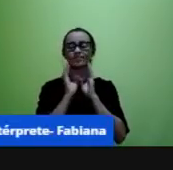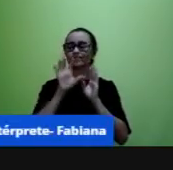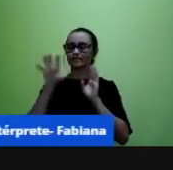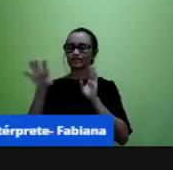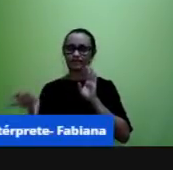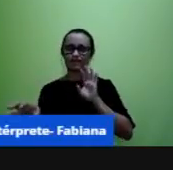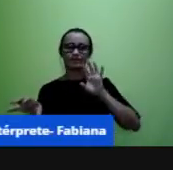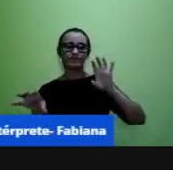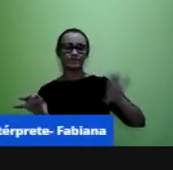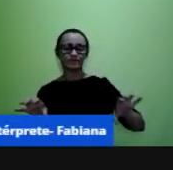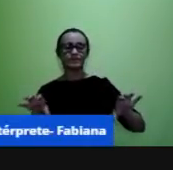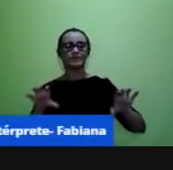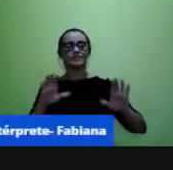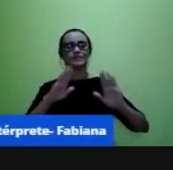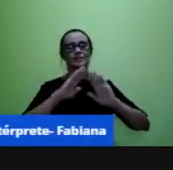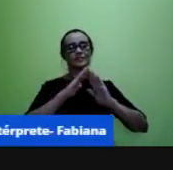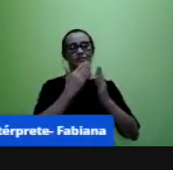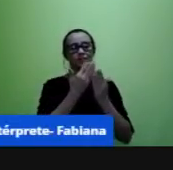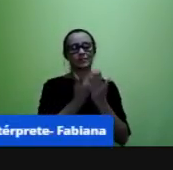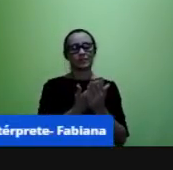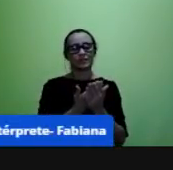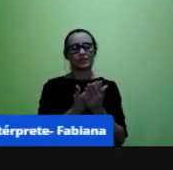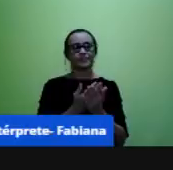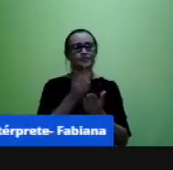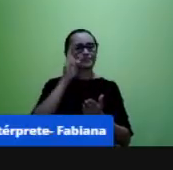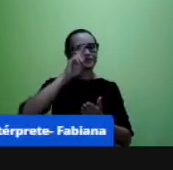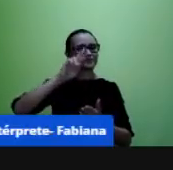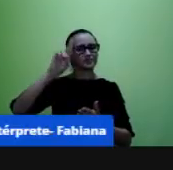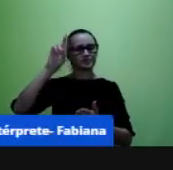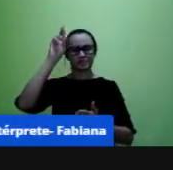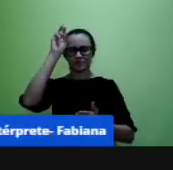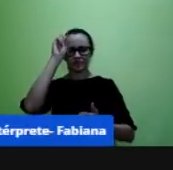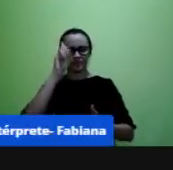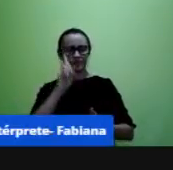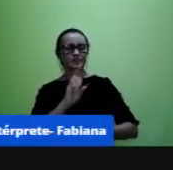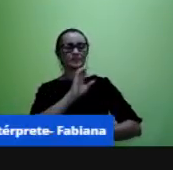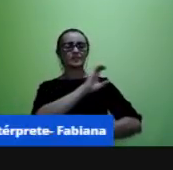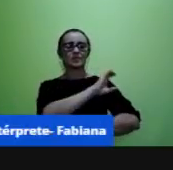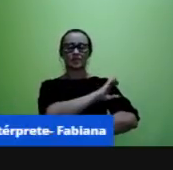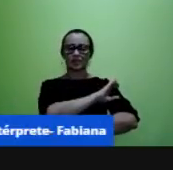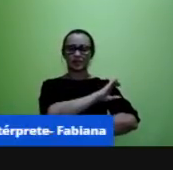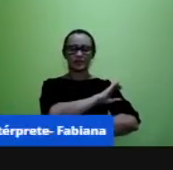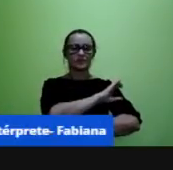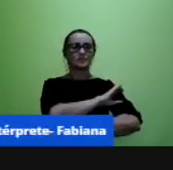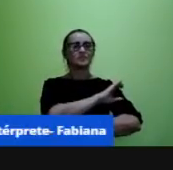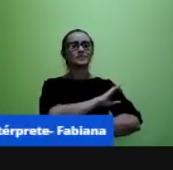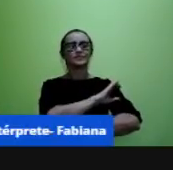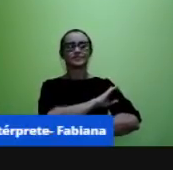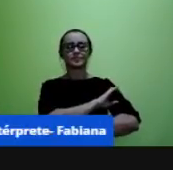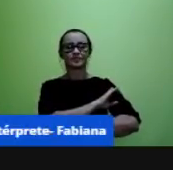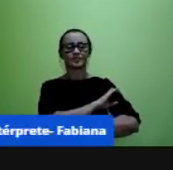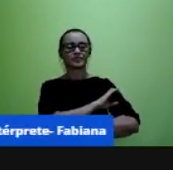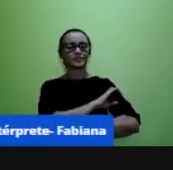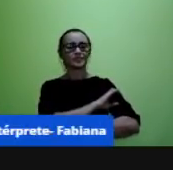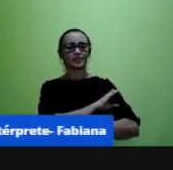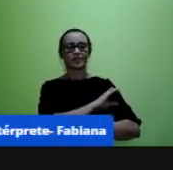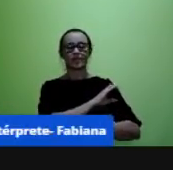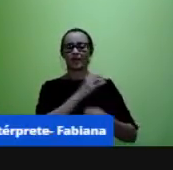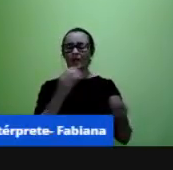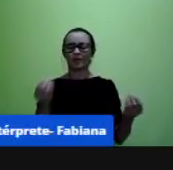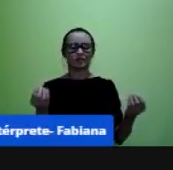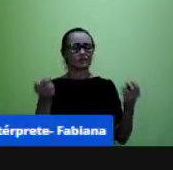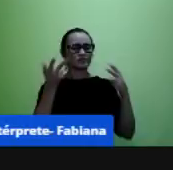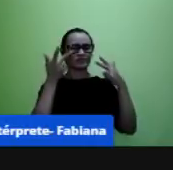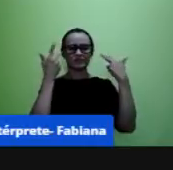escolares, tanto a direção quanto a coordenação deixaram bem flexível para usarmos